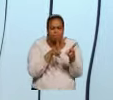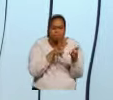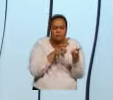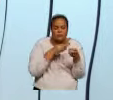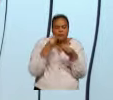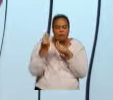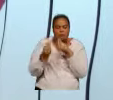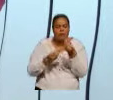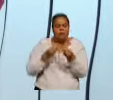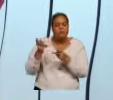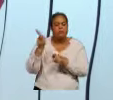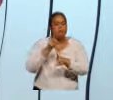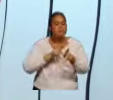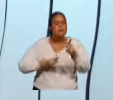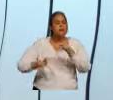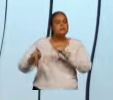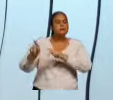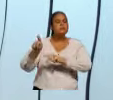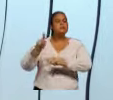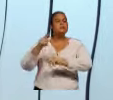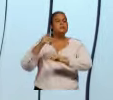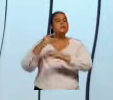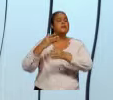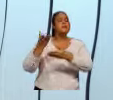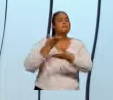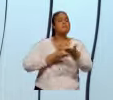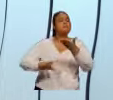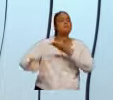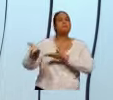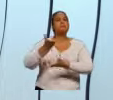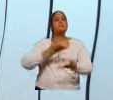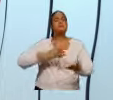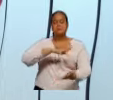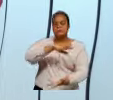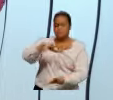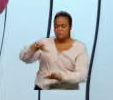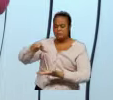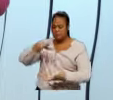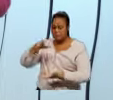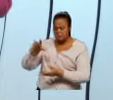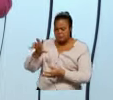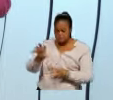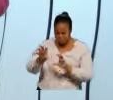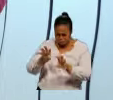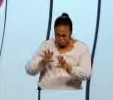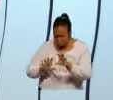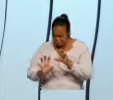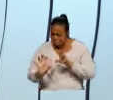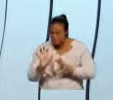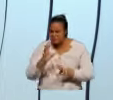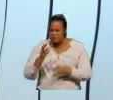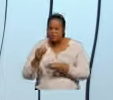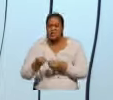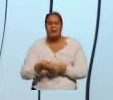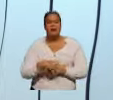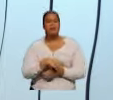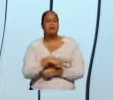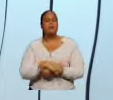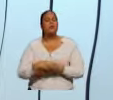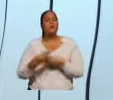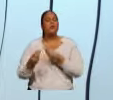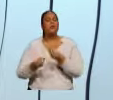essa população está distribuída no território como é que se comportam as taxas de natalidade e